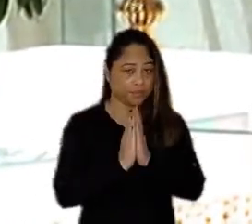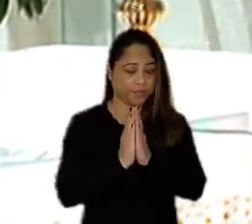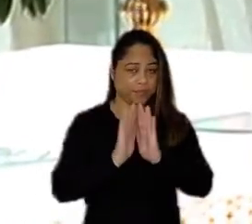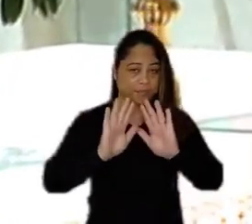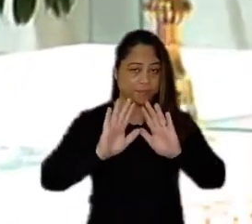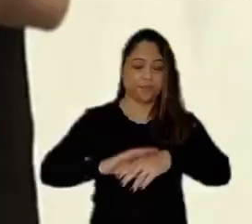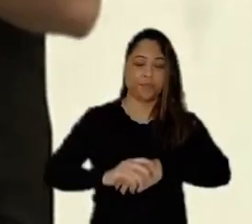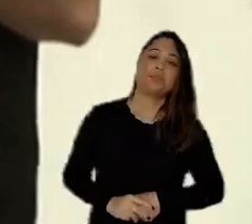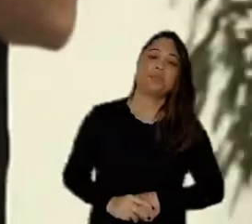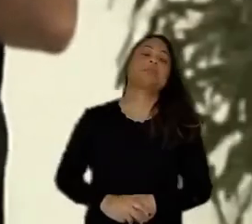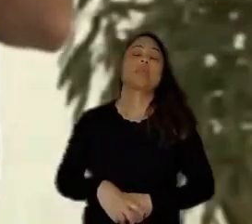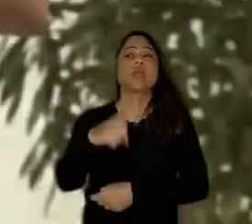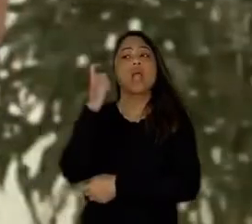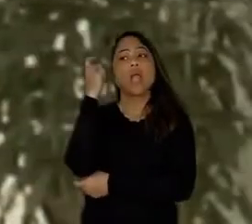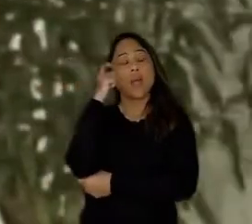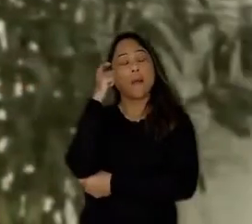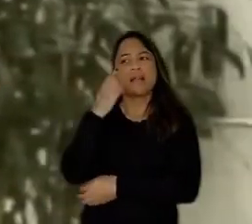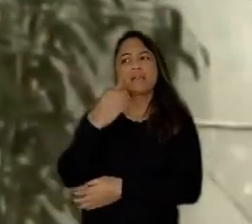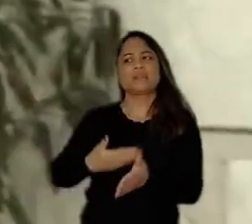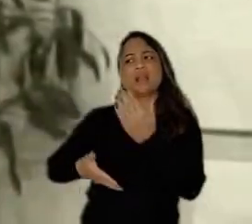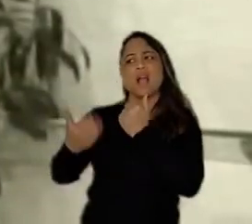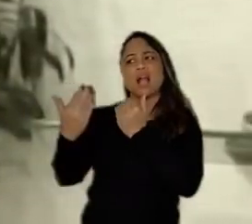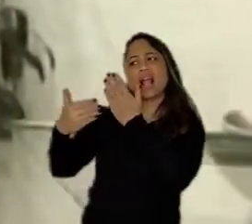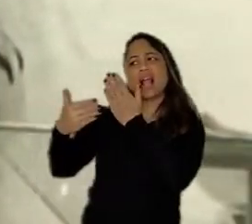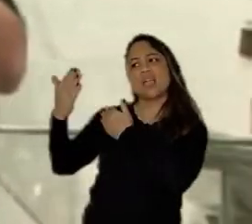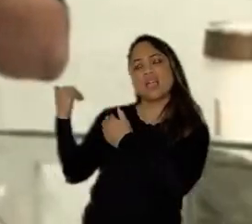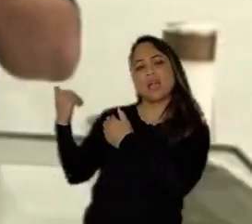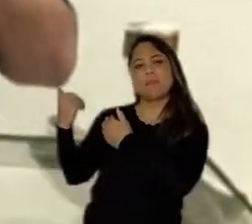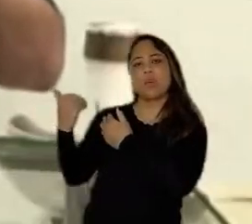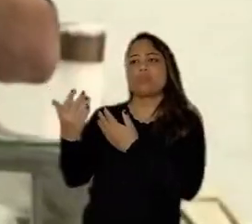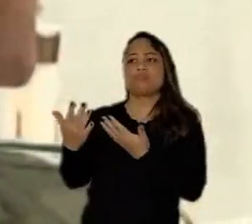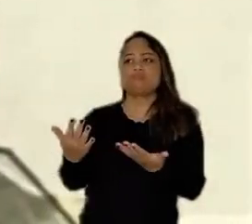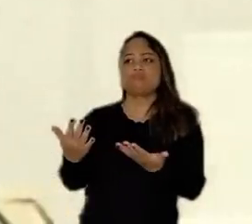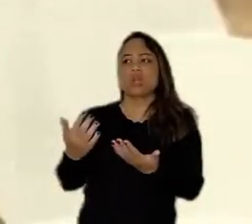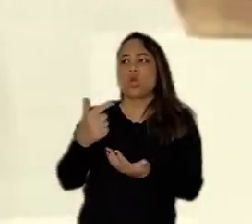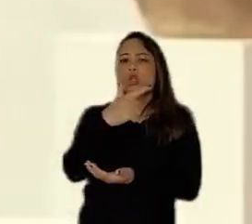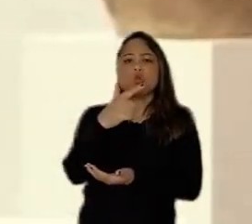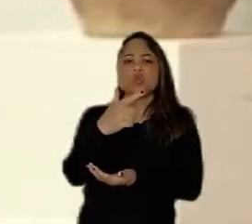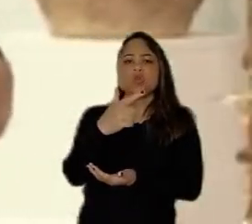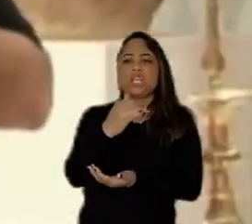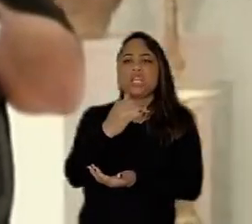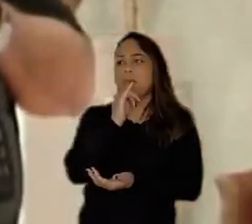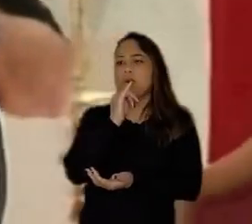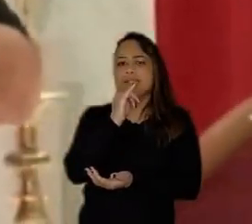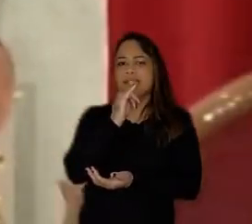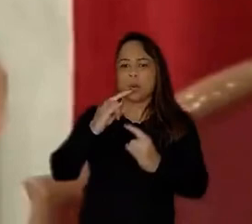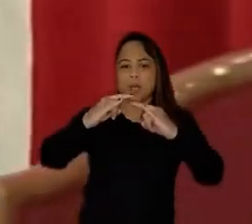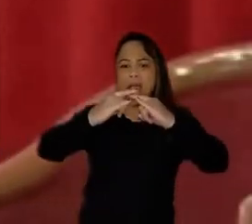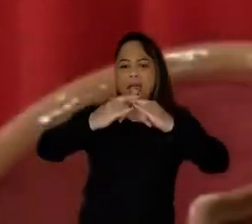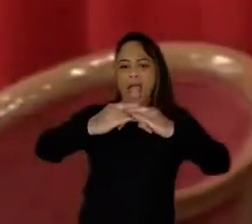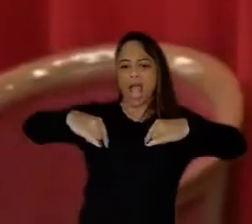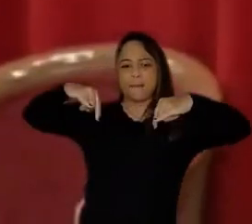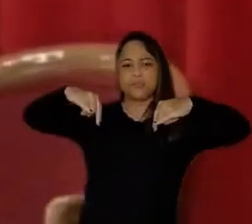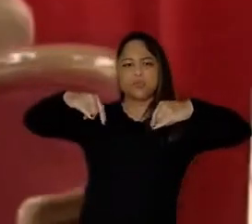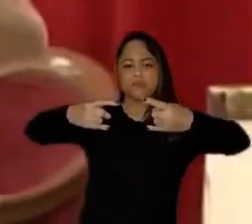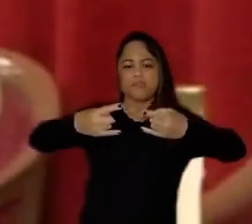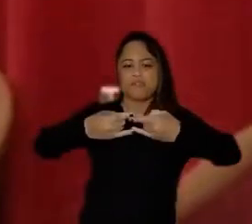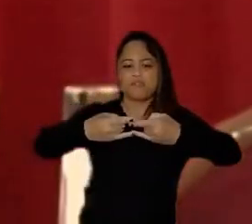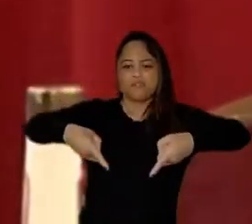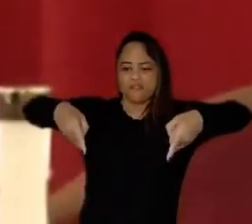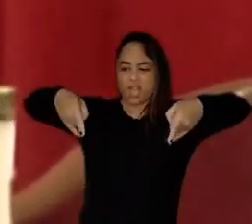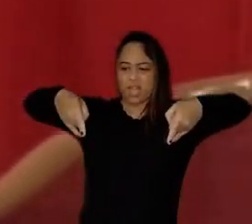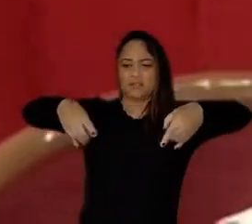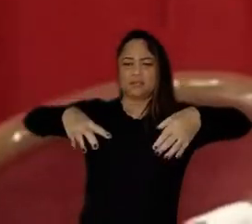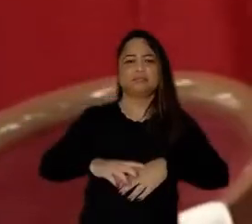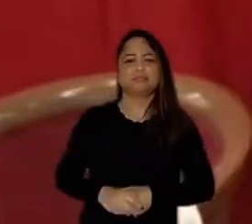Eu imagino que naquele tempo não havia, por exemplo, um absorvente. Isso significa que